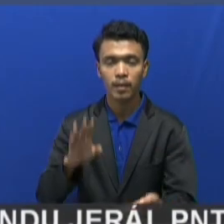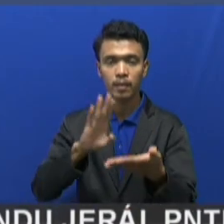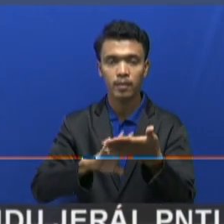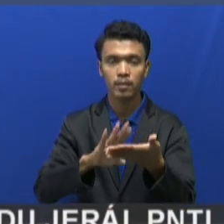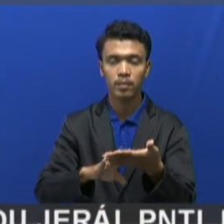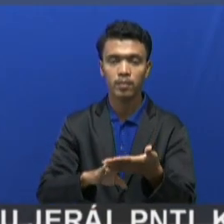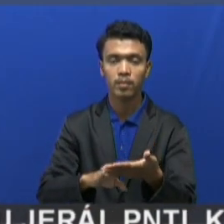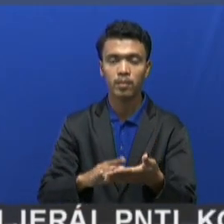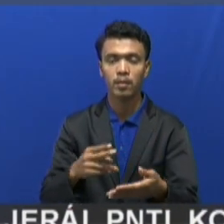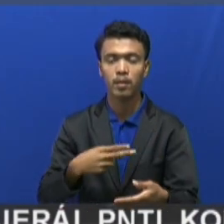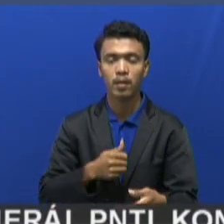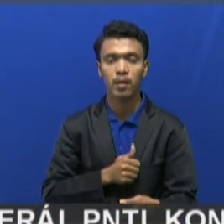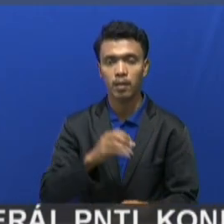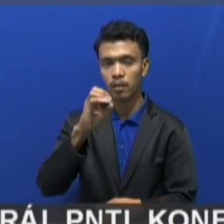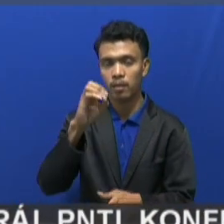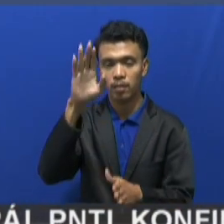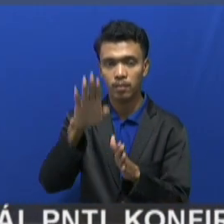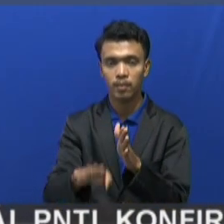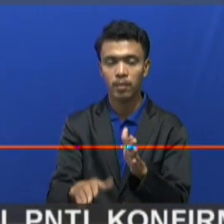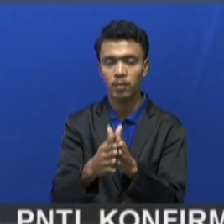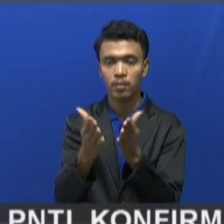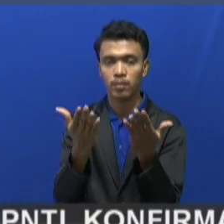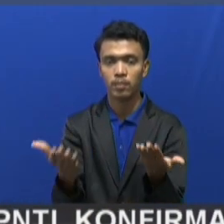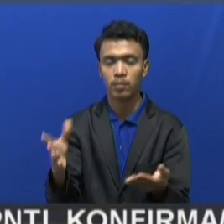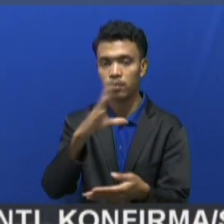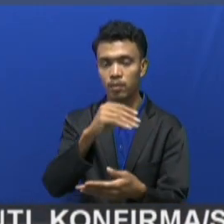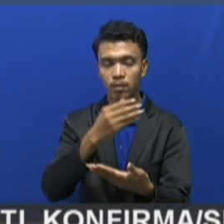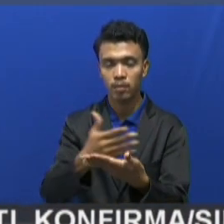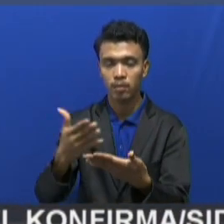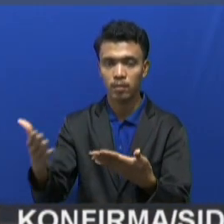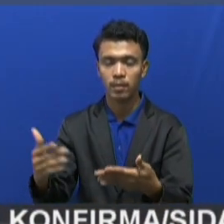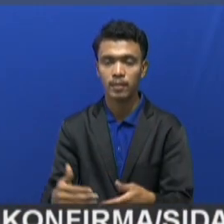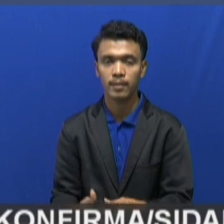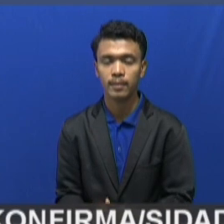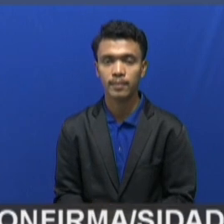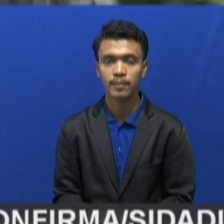Eskola Paralelu, We-Katar, Hato-Udo, Ainaro, menos Livru no Mobiliáriu.